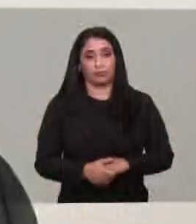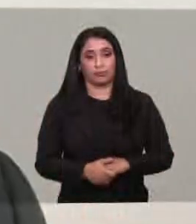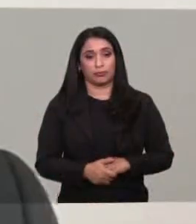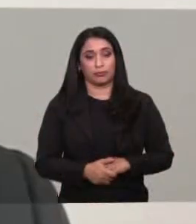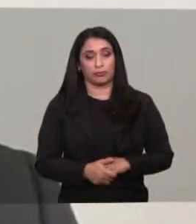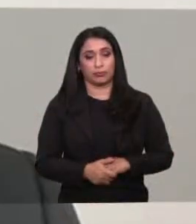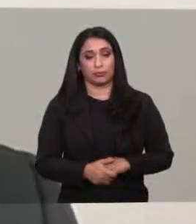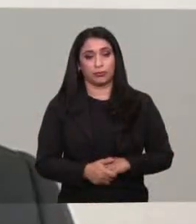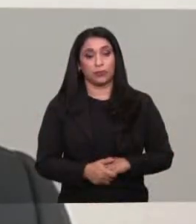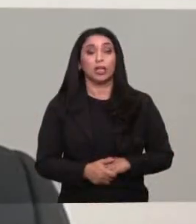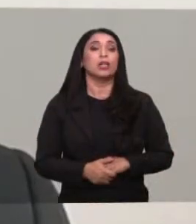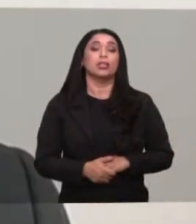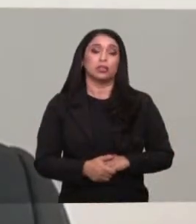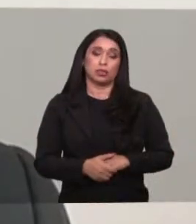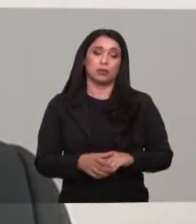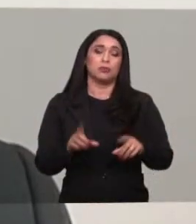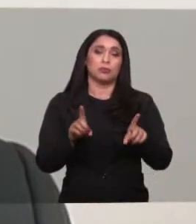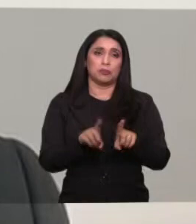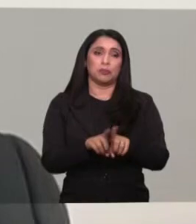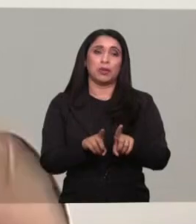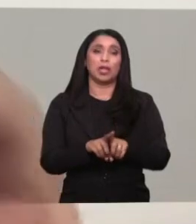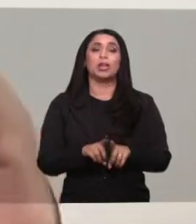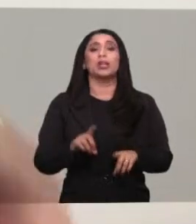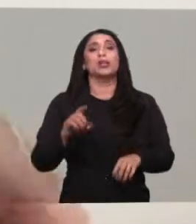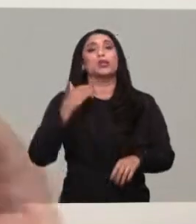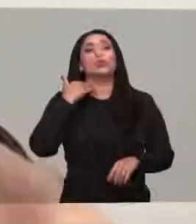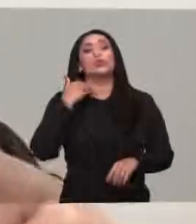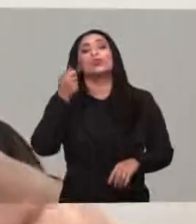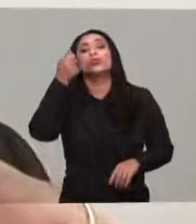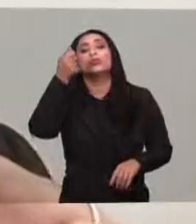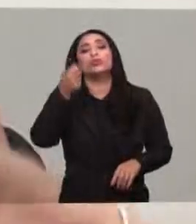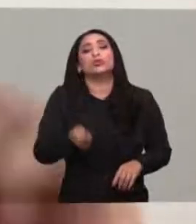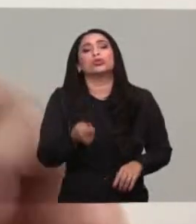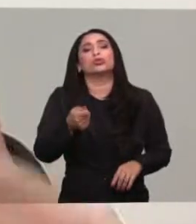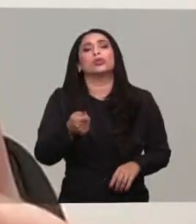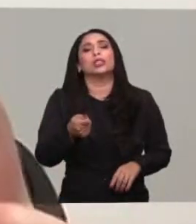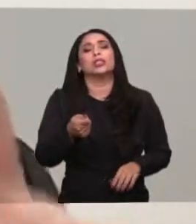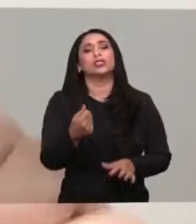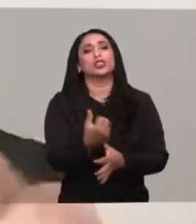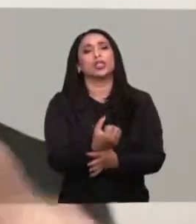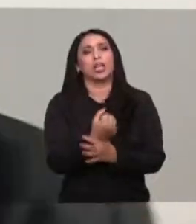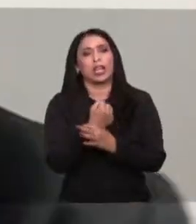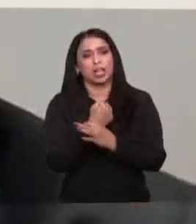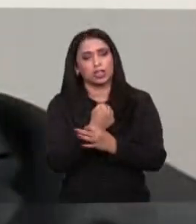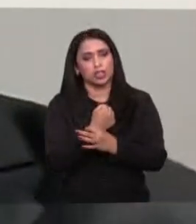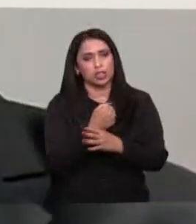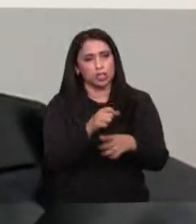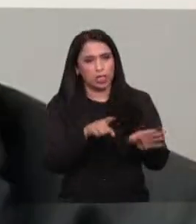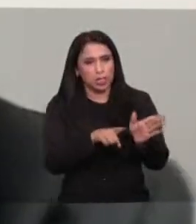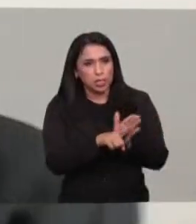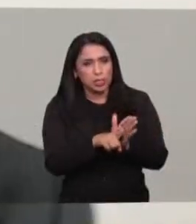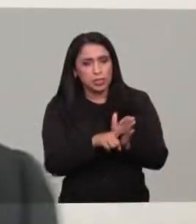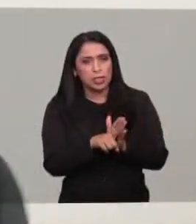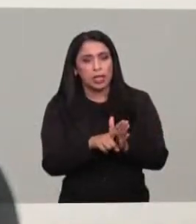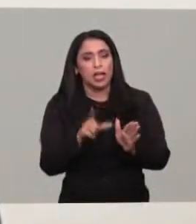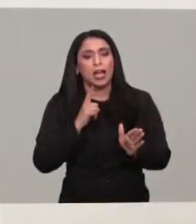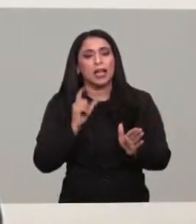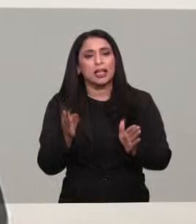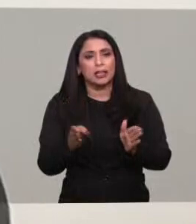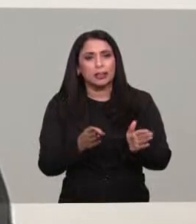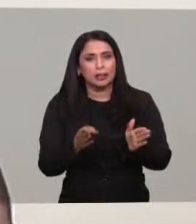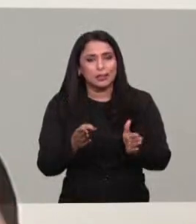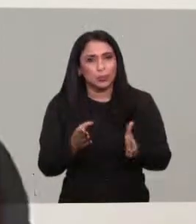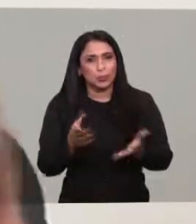Especialmente em relação ao juiz de garantias, nós temos a oportunidade de promover o afastamento do juiz da